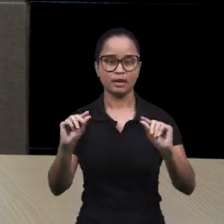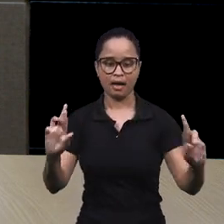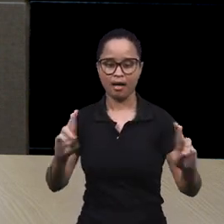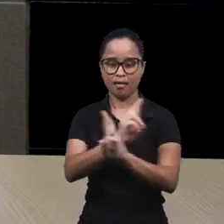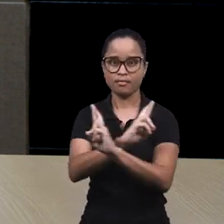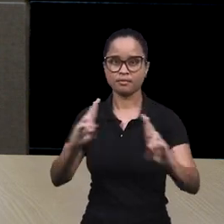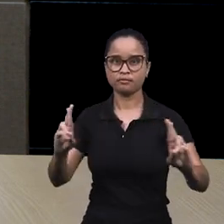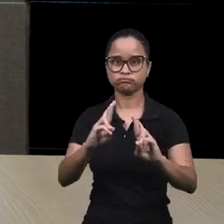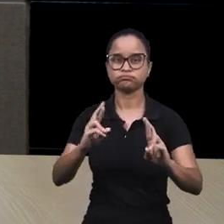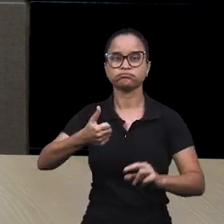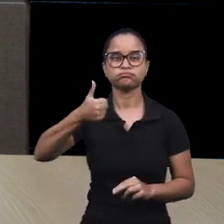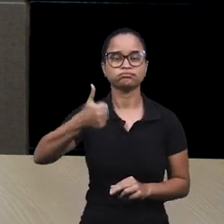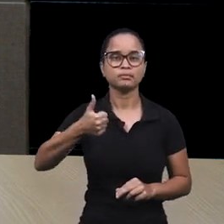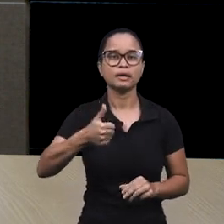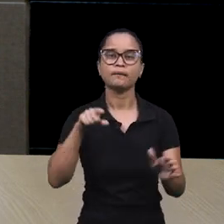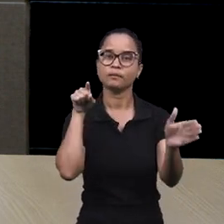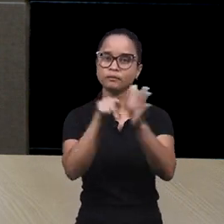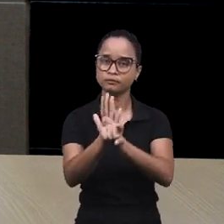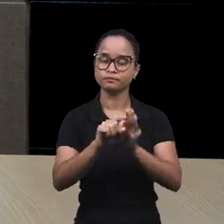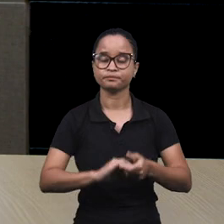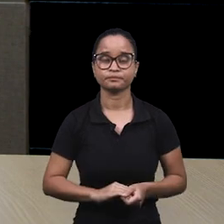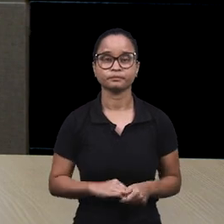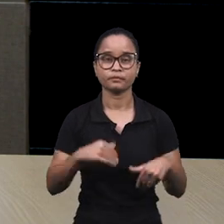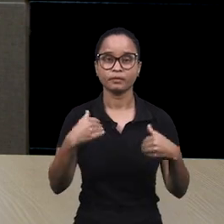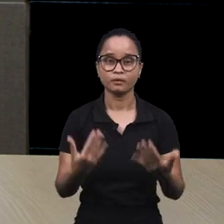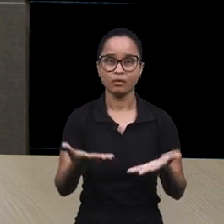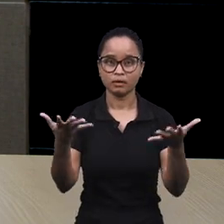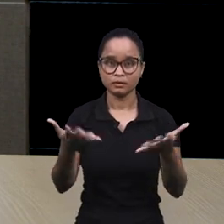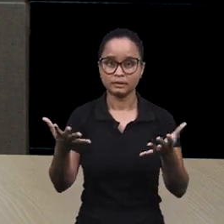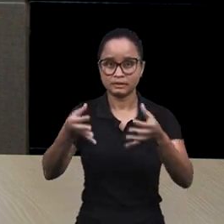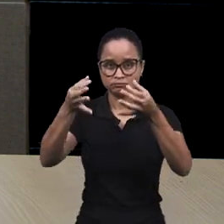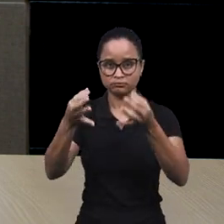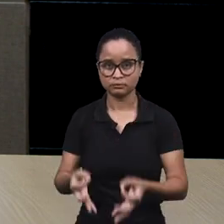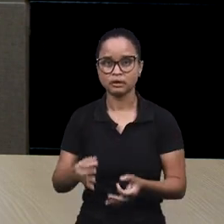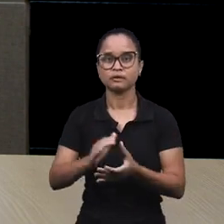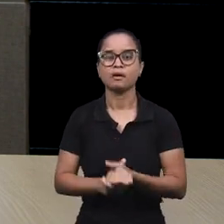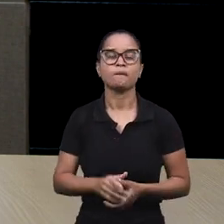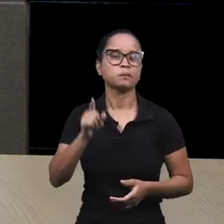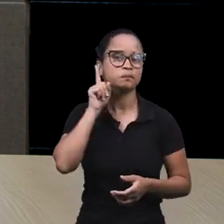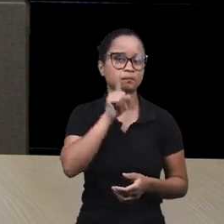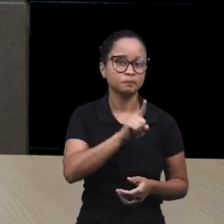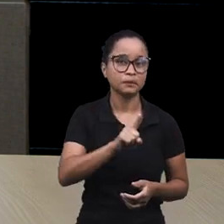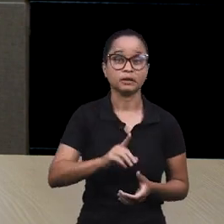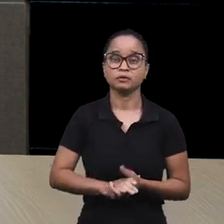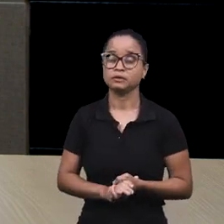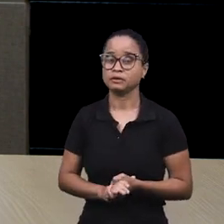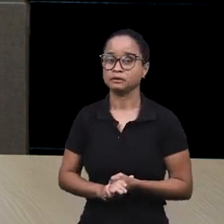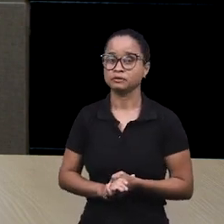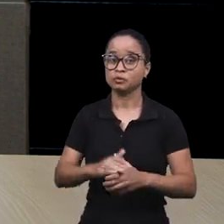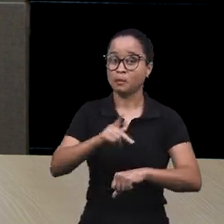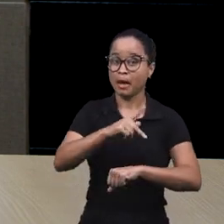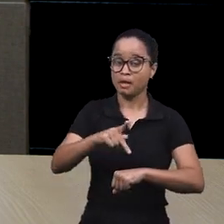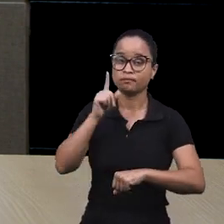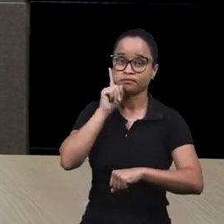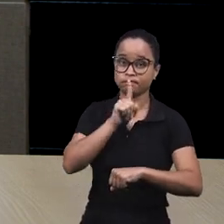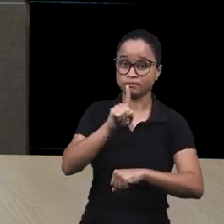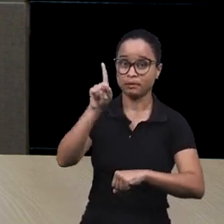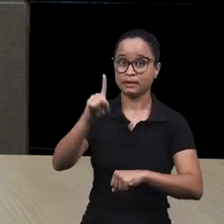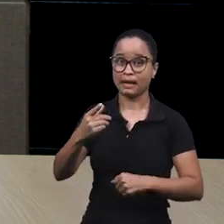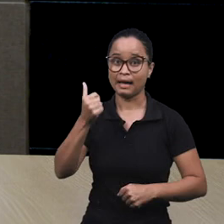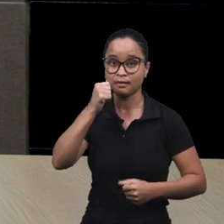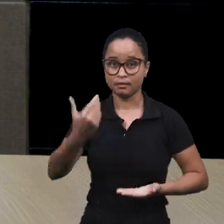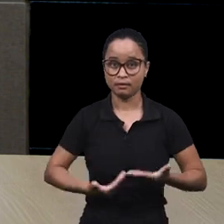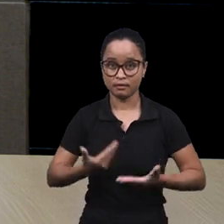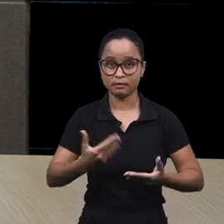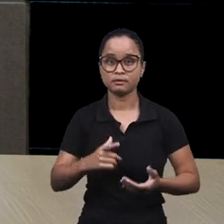está relacionada a esta primeira pergunta. E ela vem exatamente dos Estados Unidos da América. A nossa irmã que enviou é